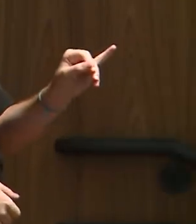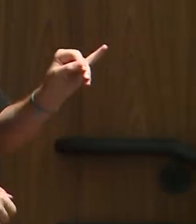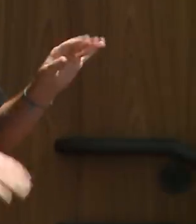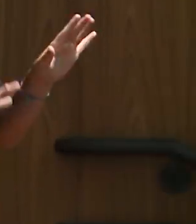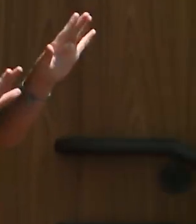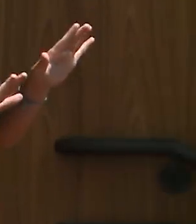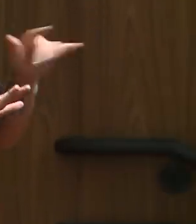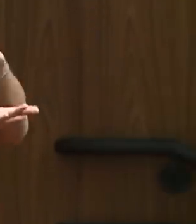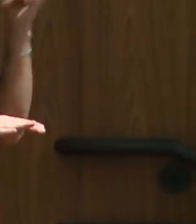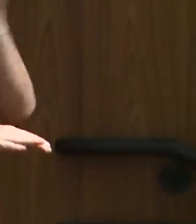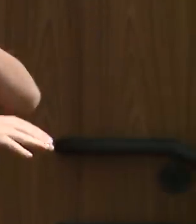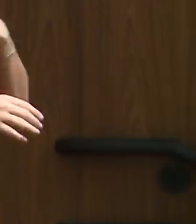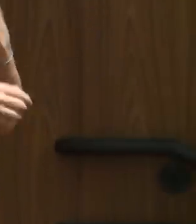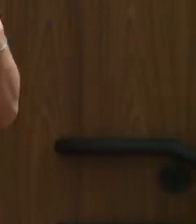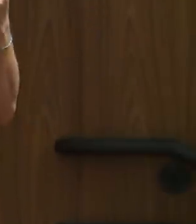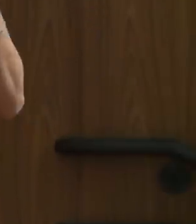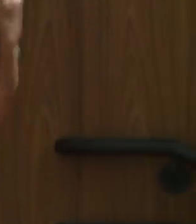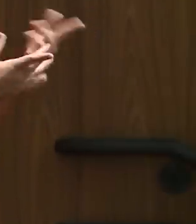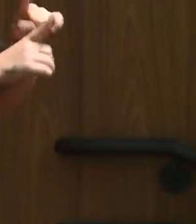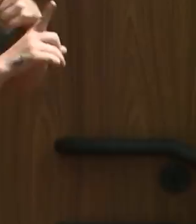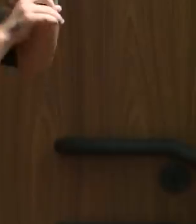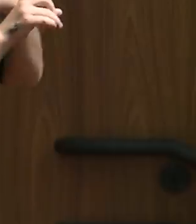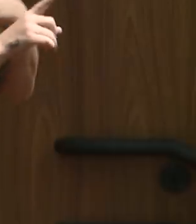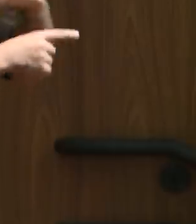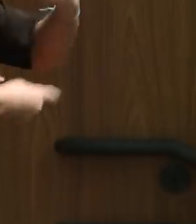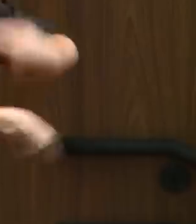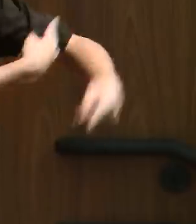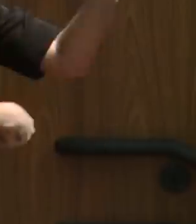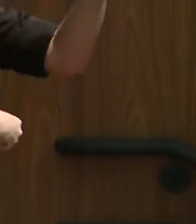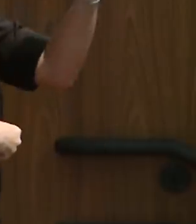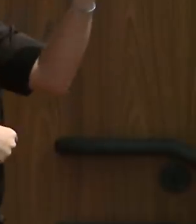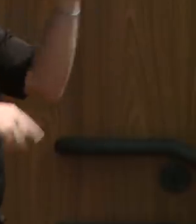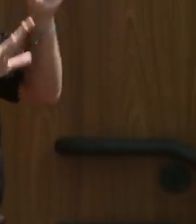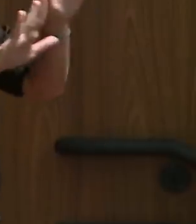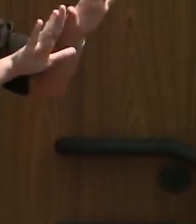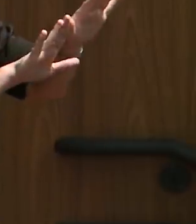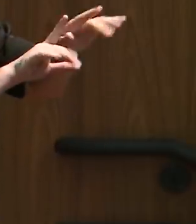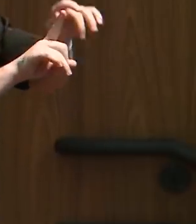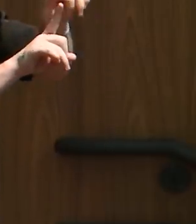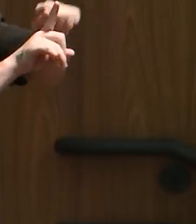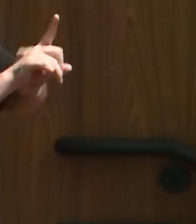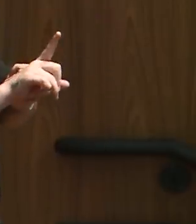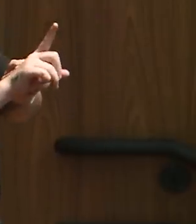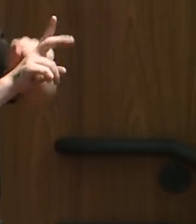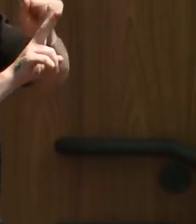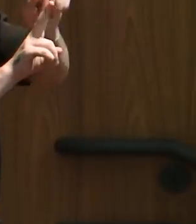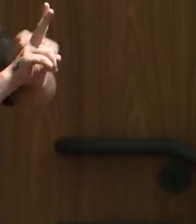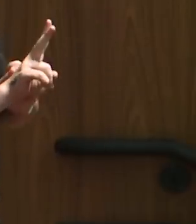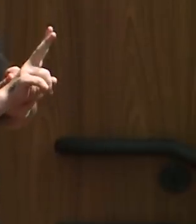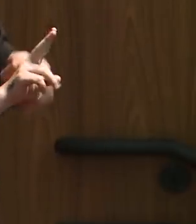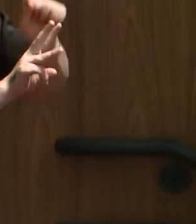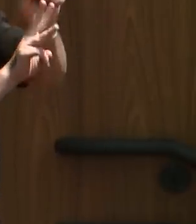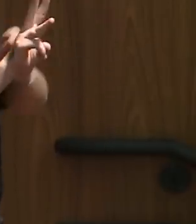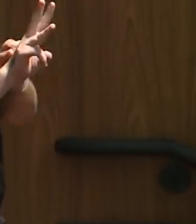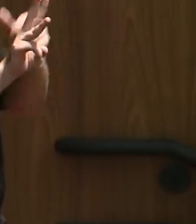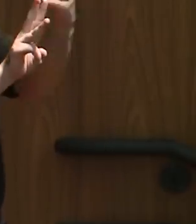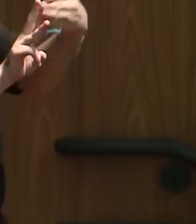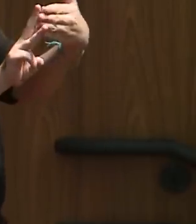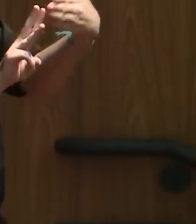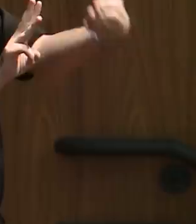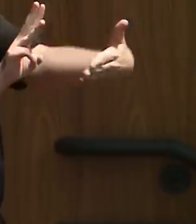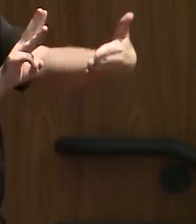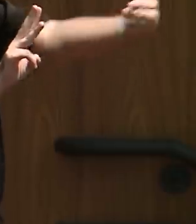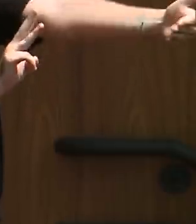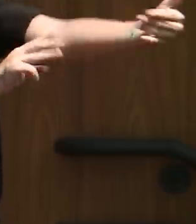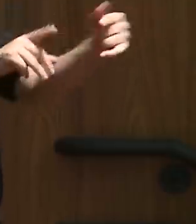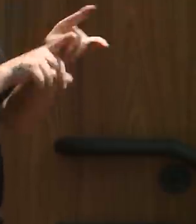bem sucedido esse enfrentamento, há dois meses, três meses à nossa frente, nós temos 10 anos